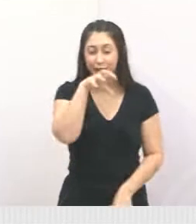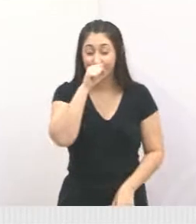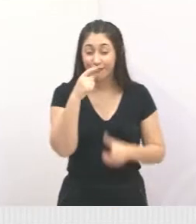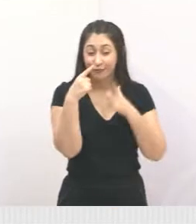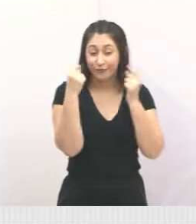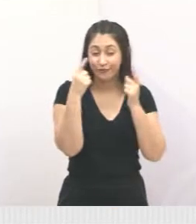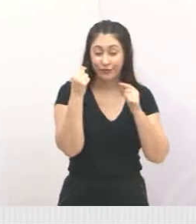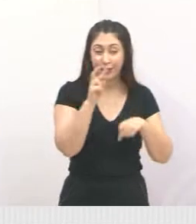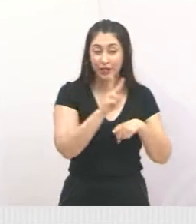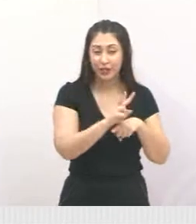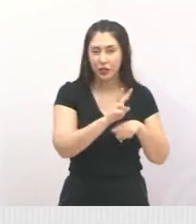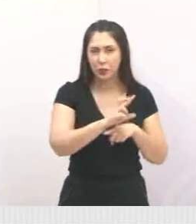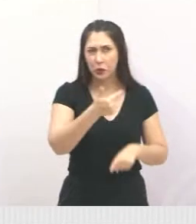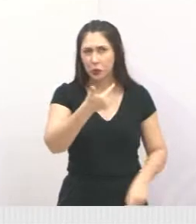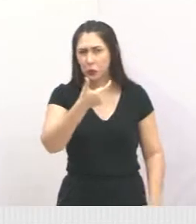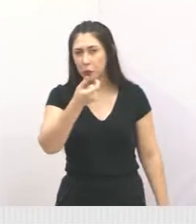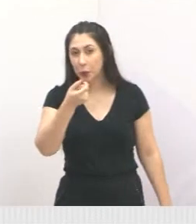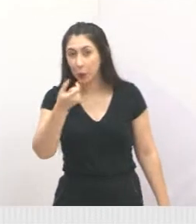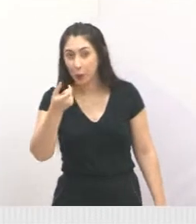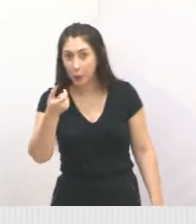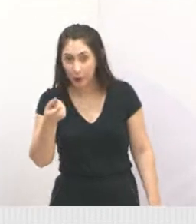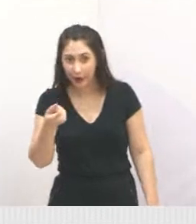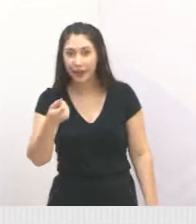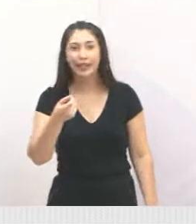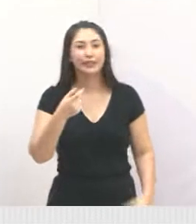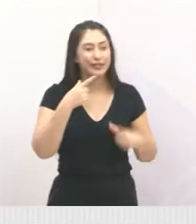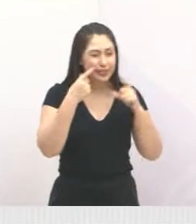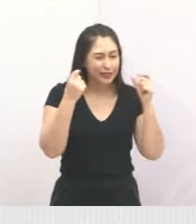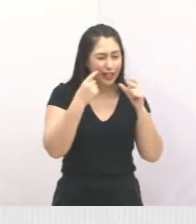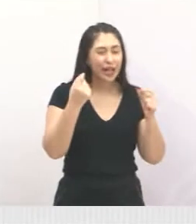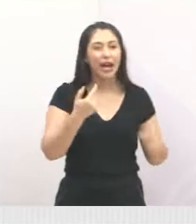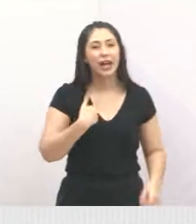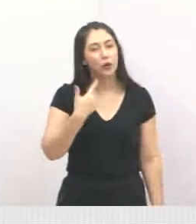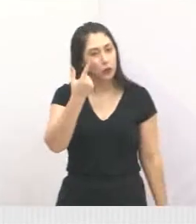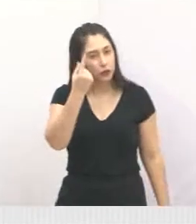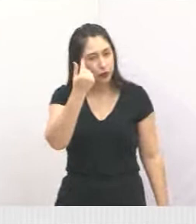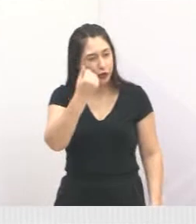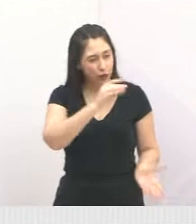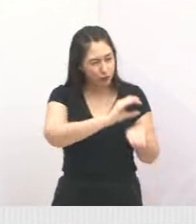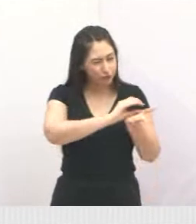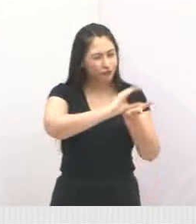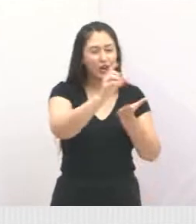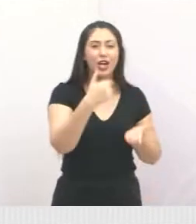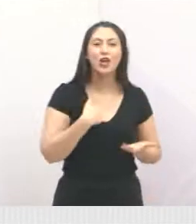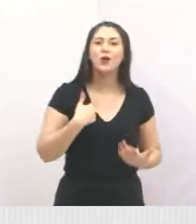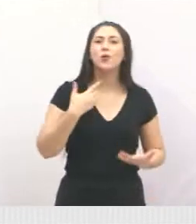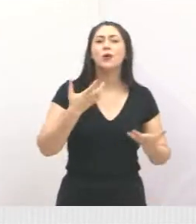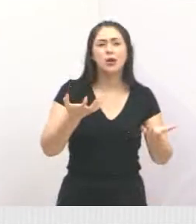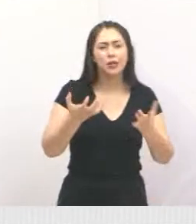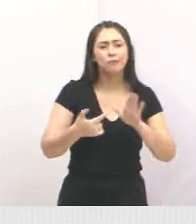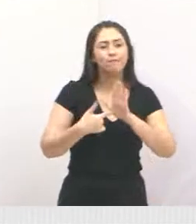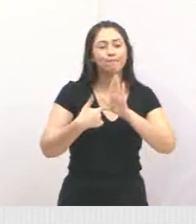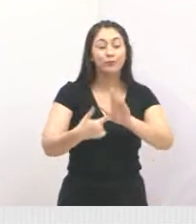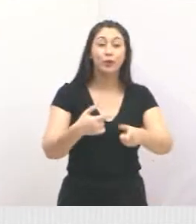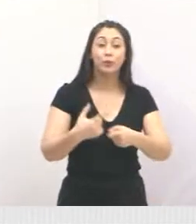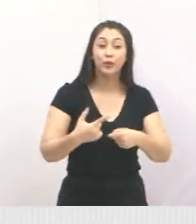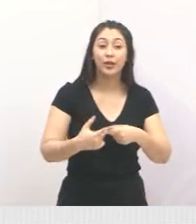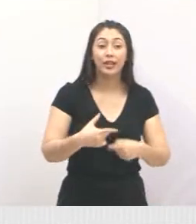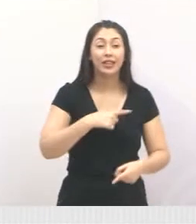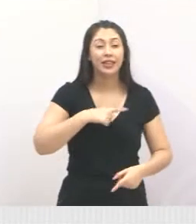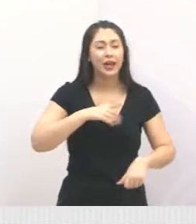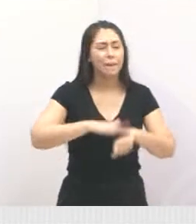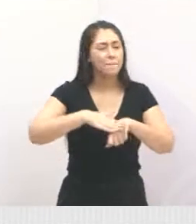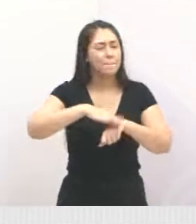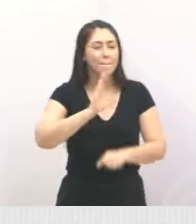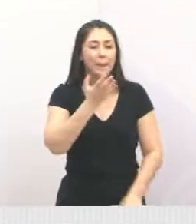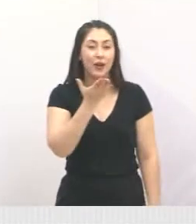que cuida de mais de 200 gatos. Então, eu enviei mais emenda impositiva, não é? Faço questão de estar mostrando aí, porque chegou mais toneladas